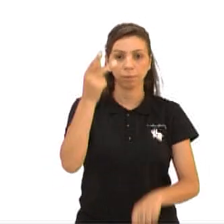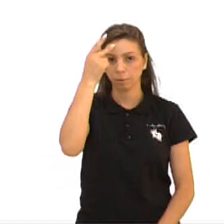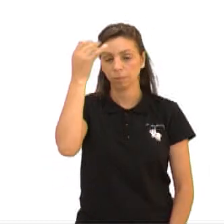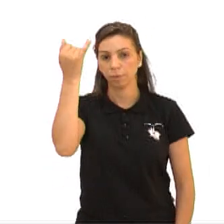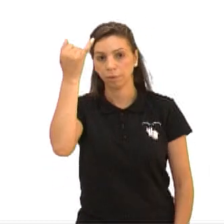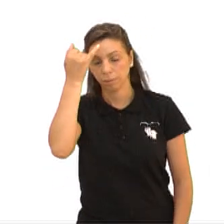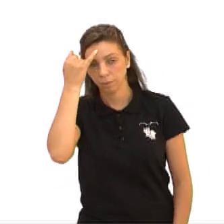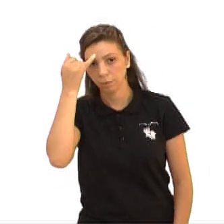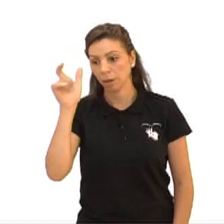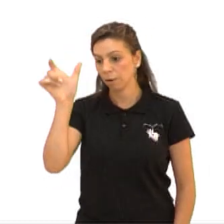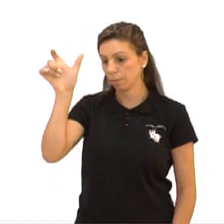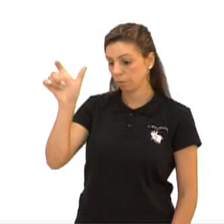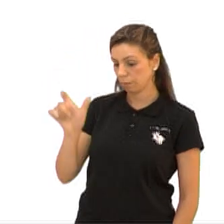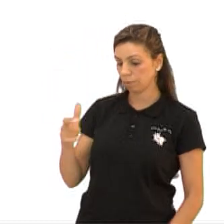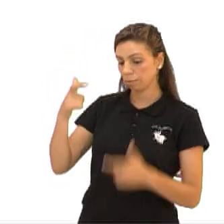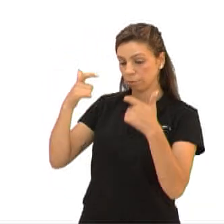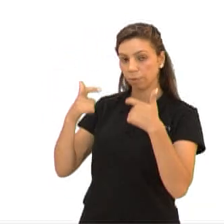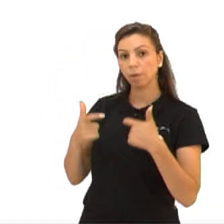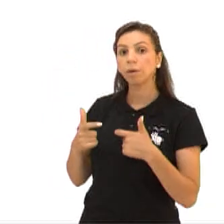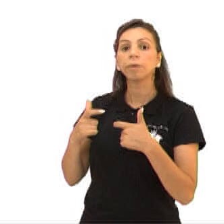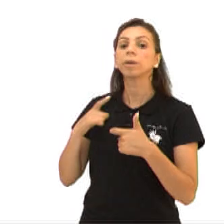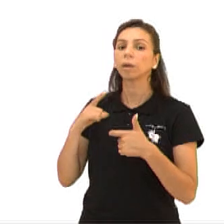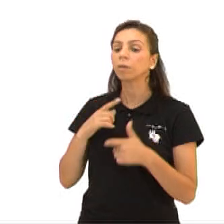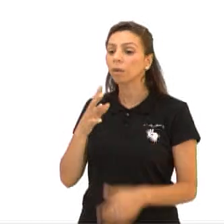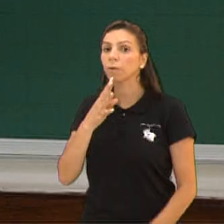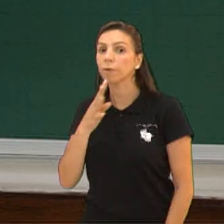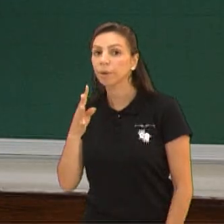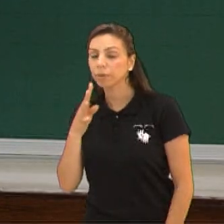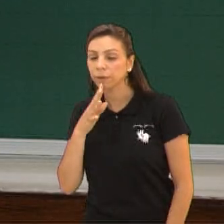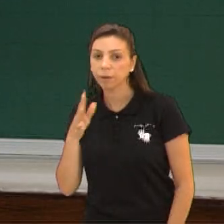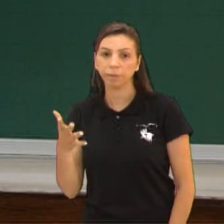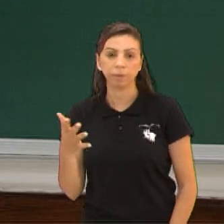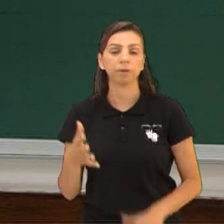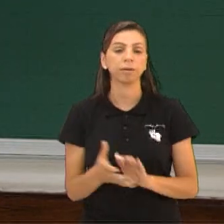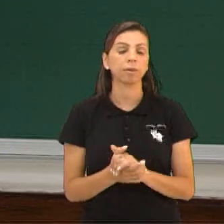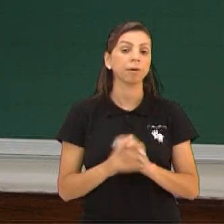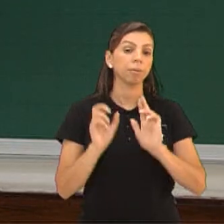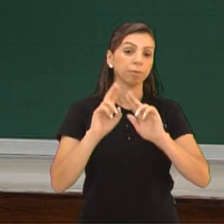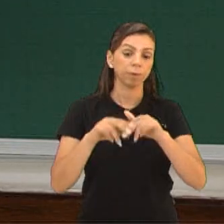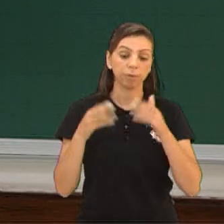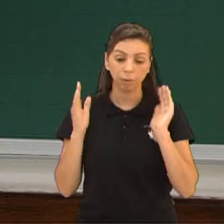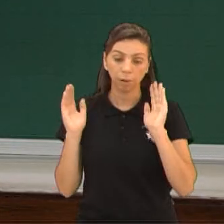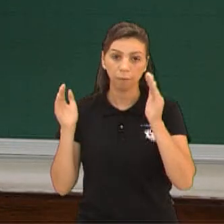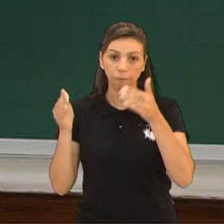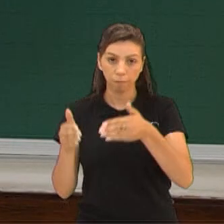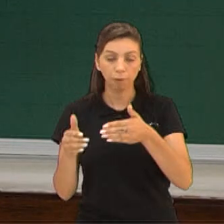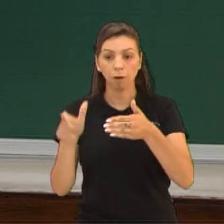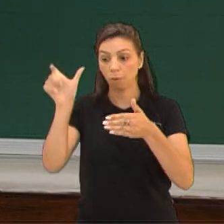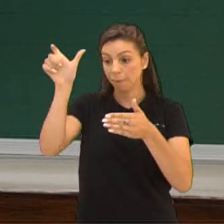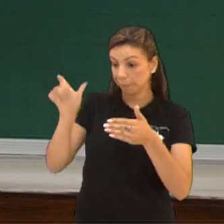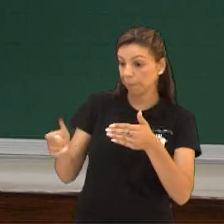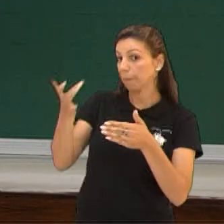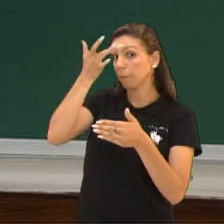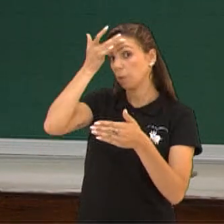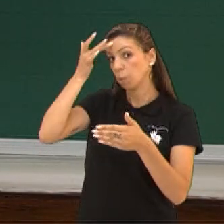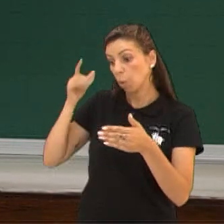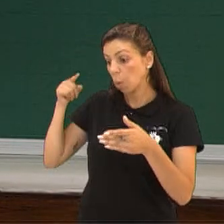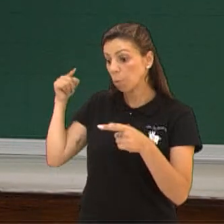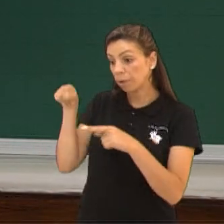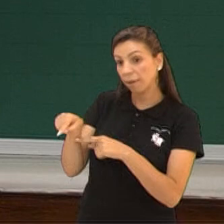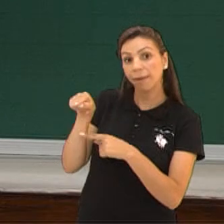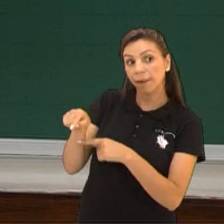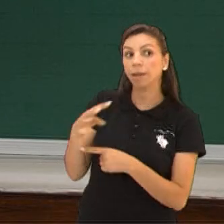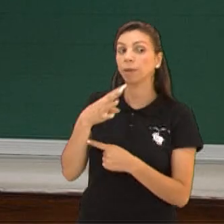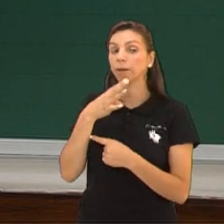parte do sujeito que tem a estrutura para conhecer. Por isso, nós devemos nos dedicar ao sujeito, porque é ele que conhece o mundo à